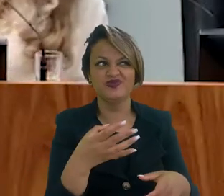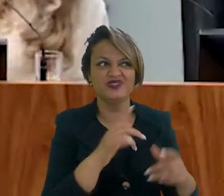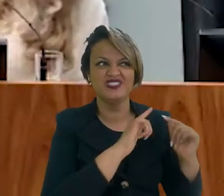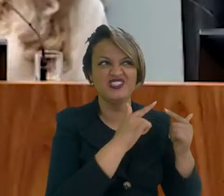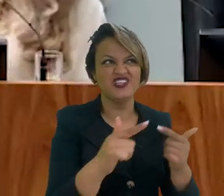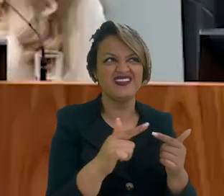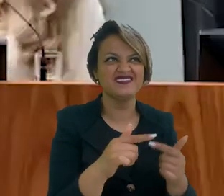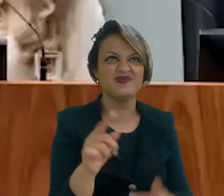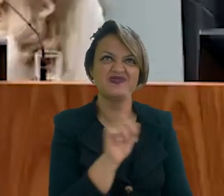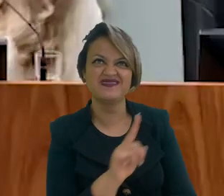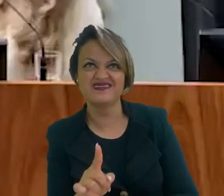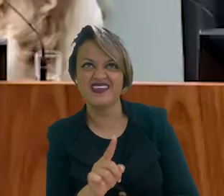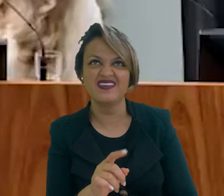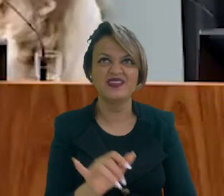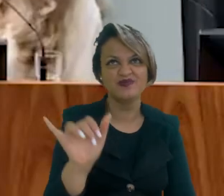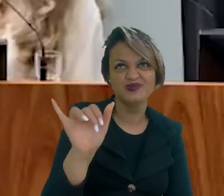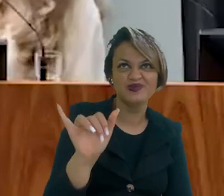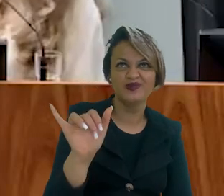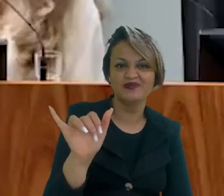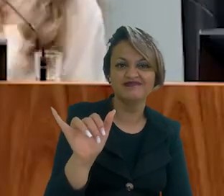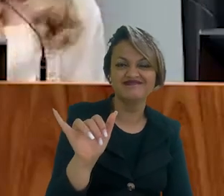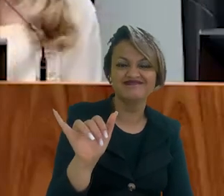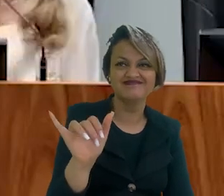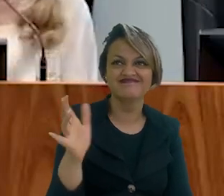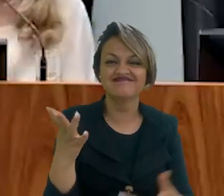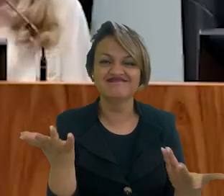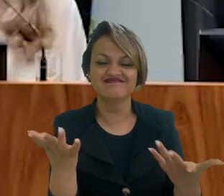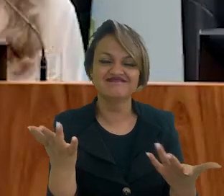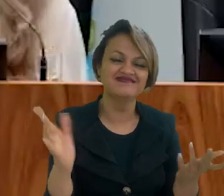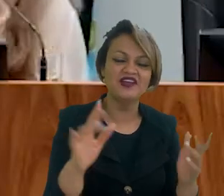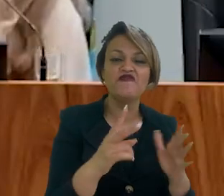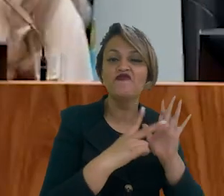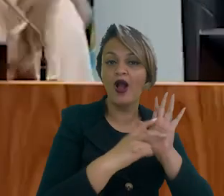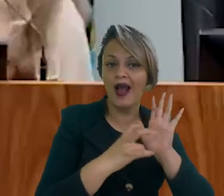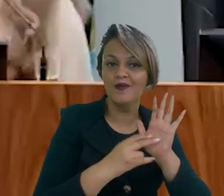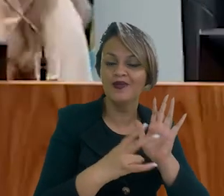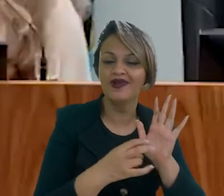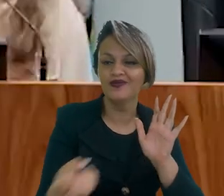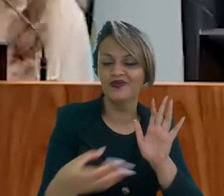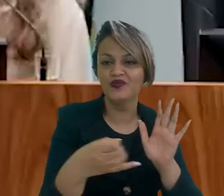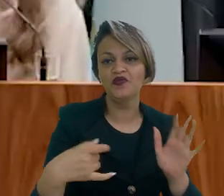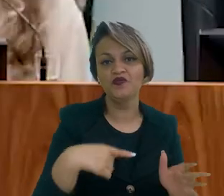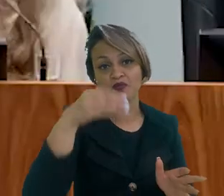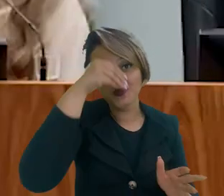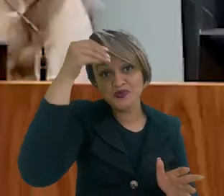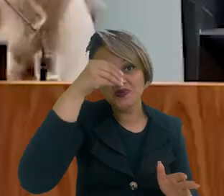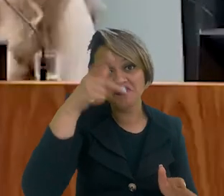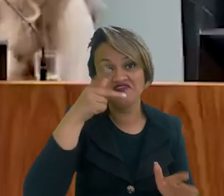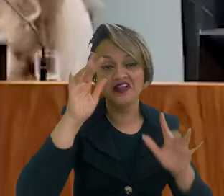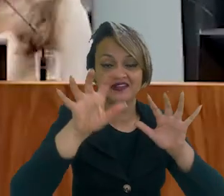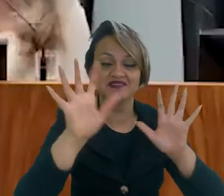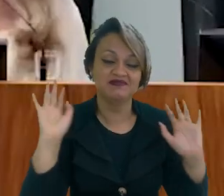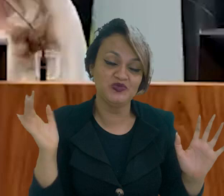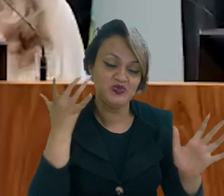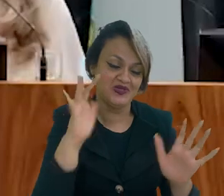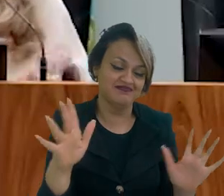das pessoas atuais assim a nova geração eu já não sei se é geração z z y